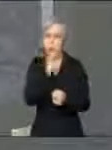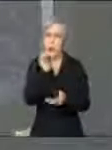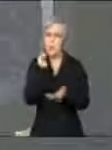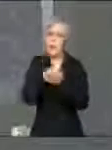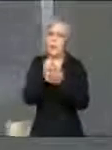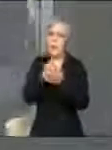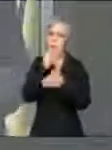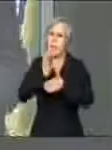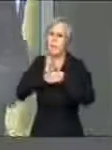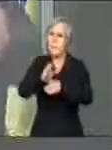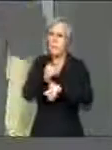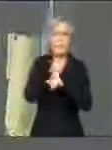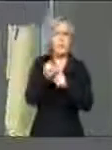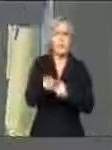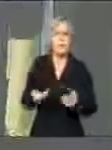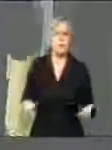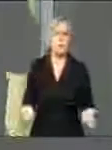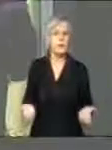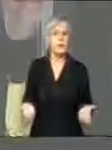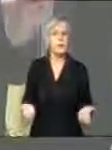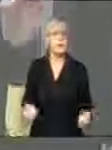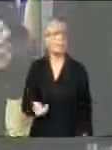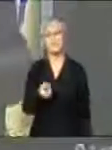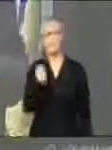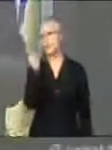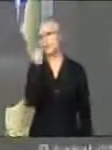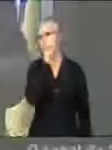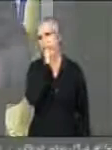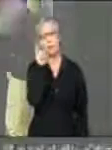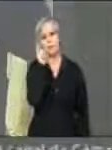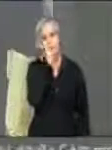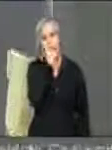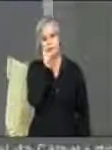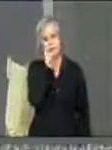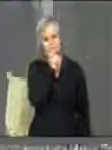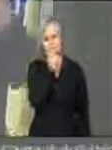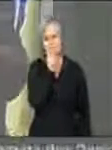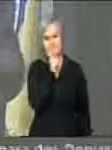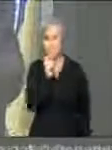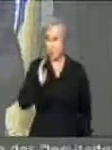benefícios sociais. É mentiroso.